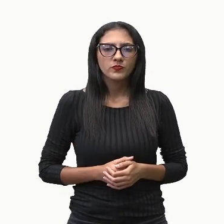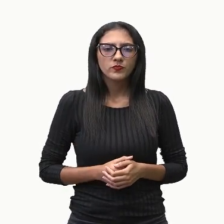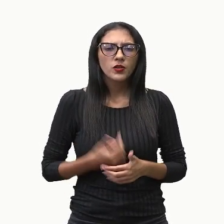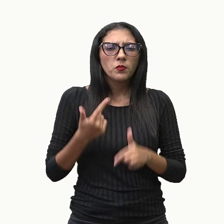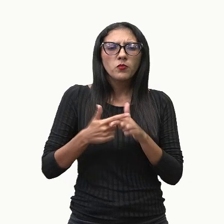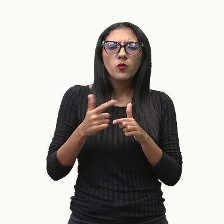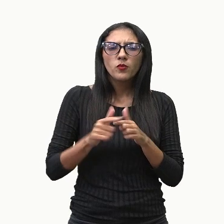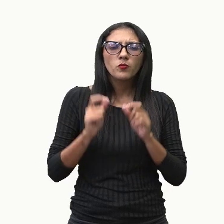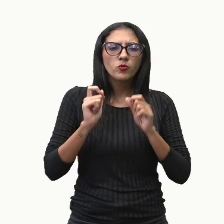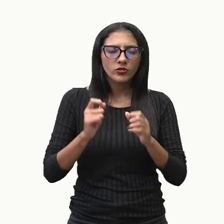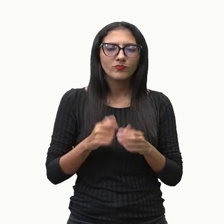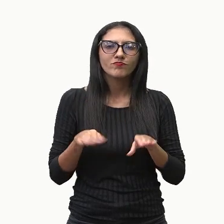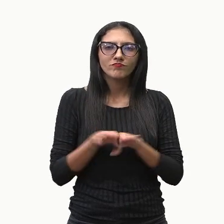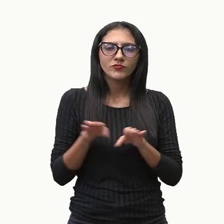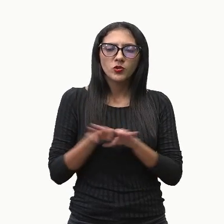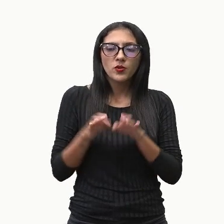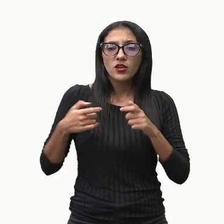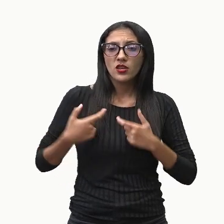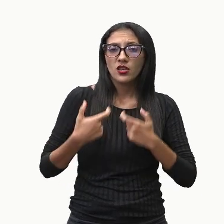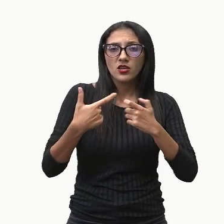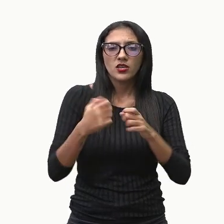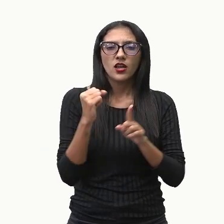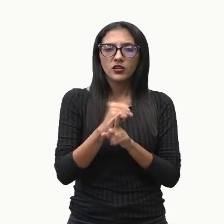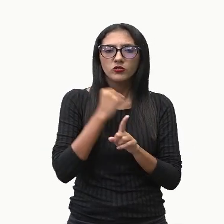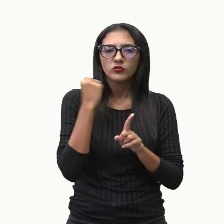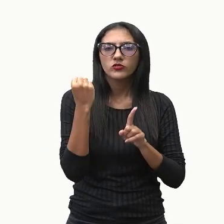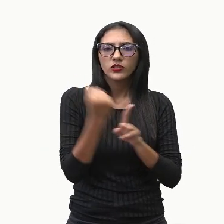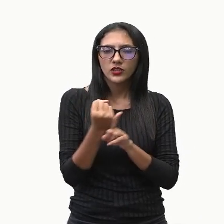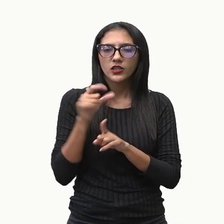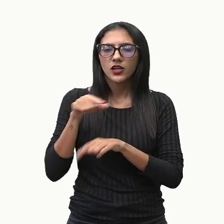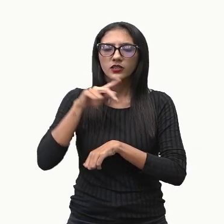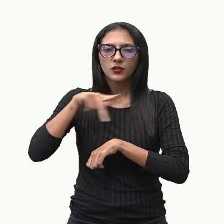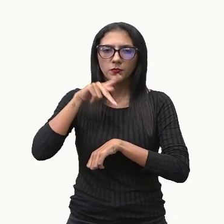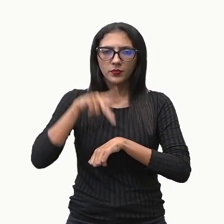Conflito, guerra civil no Sudão